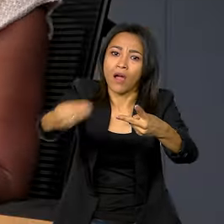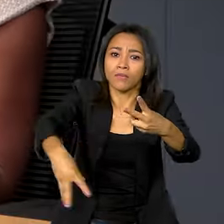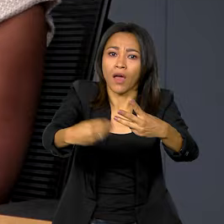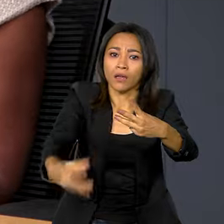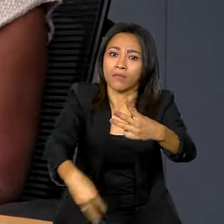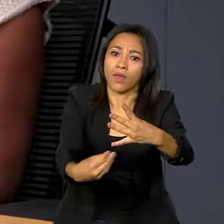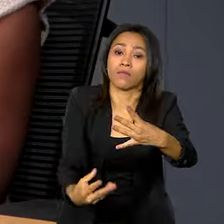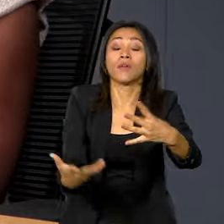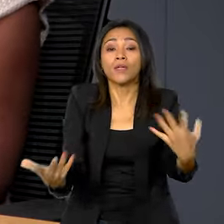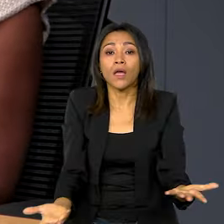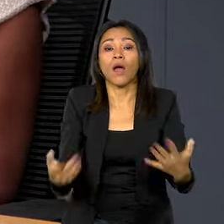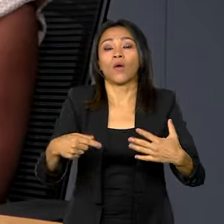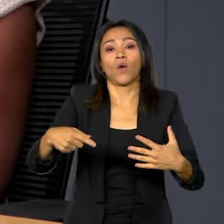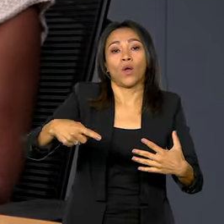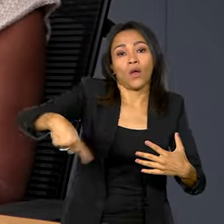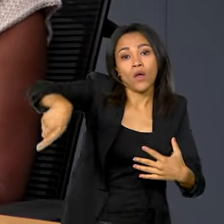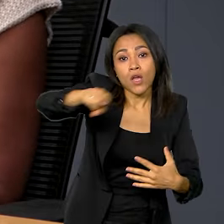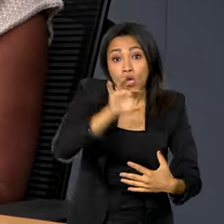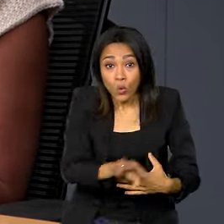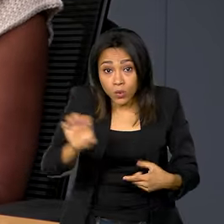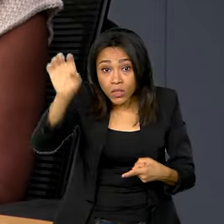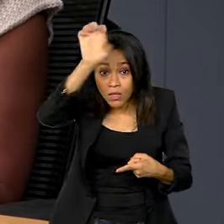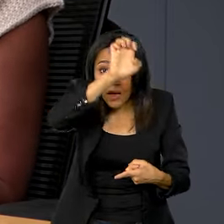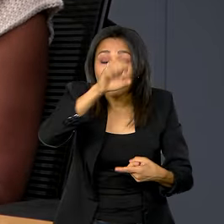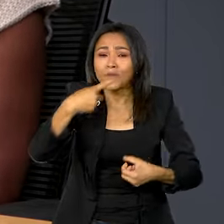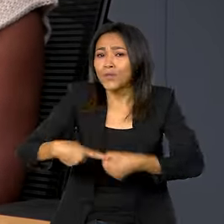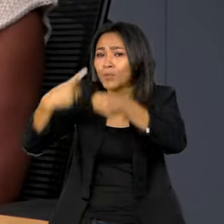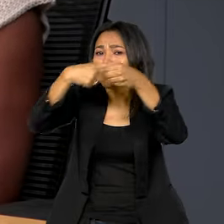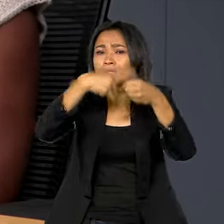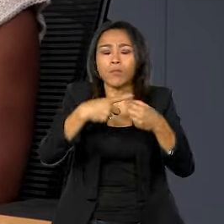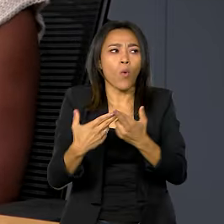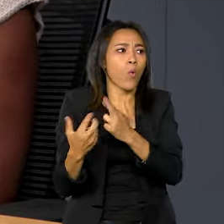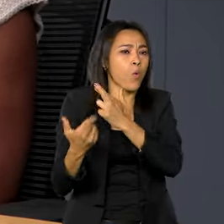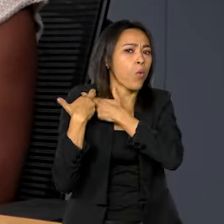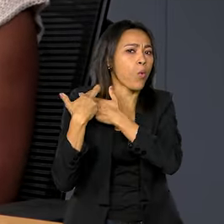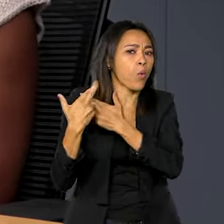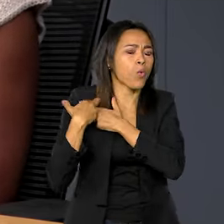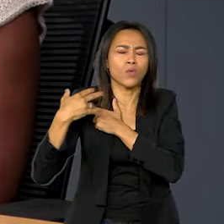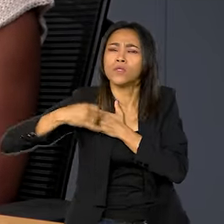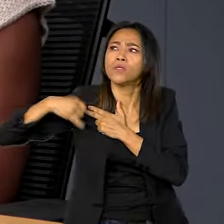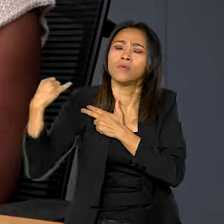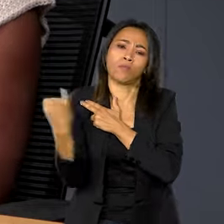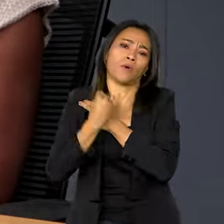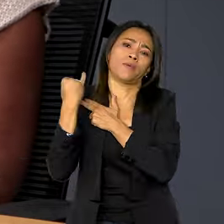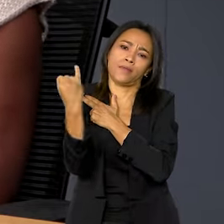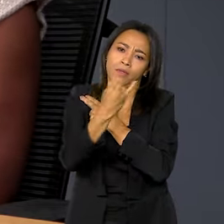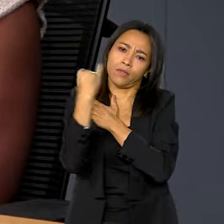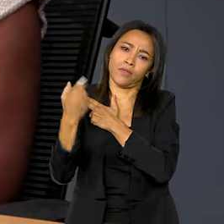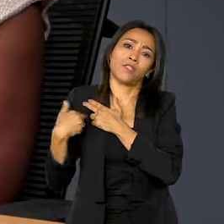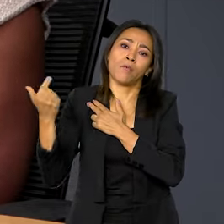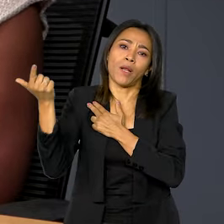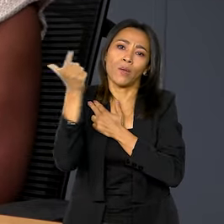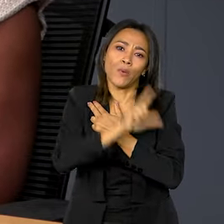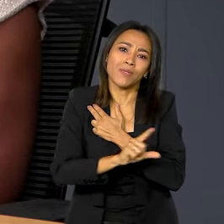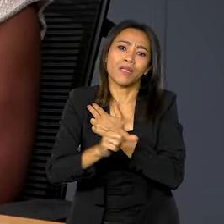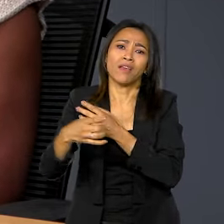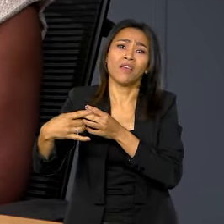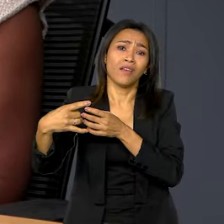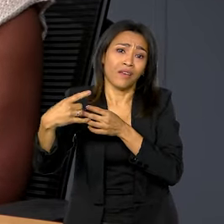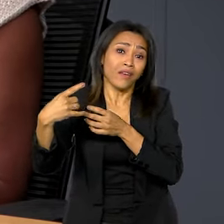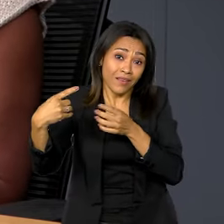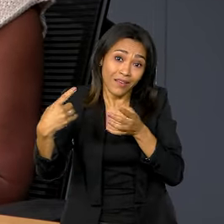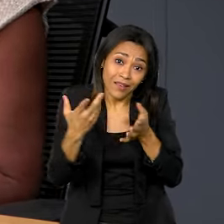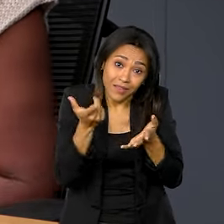então o Estado e os municípios tem um papel fundamental sabe pra gente ter a porta de